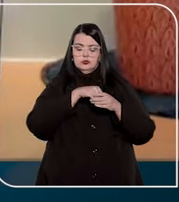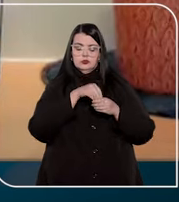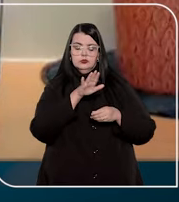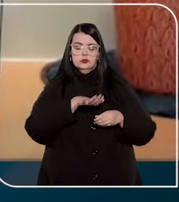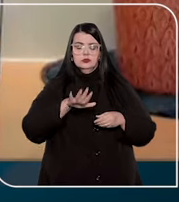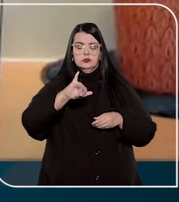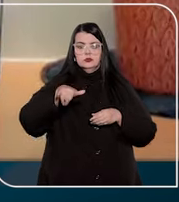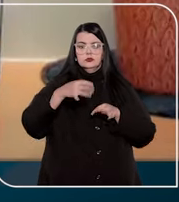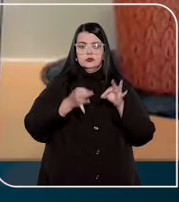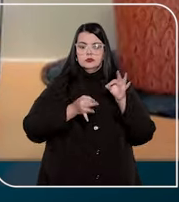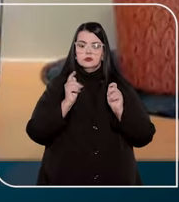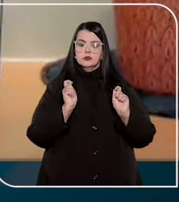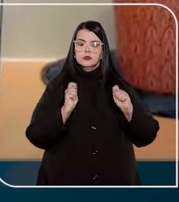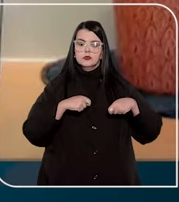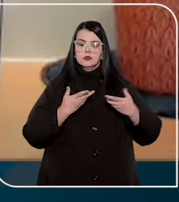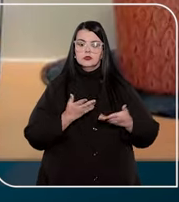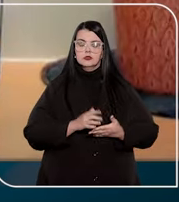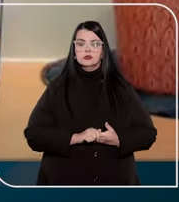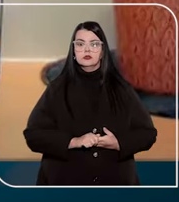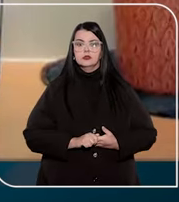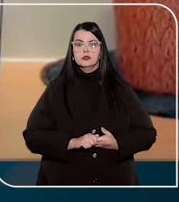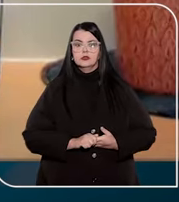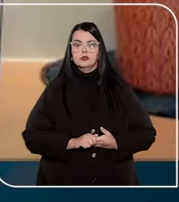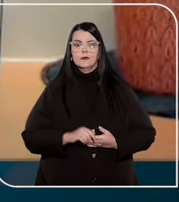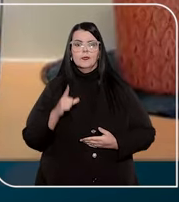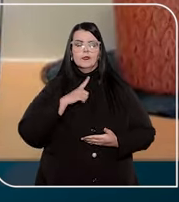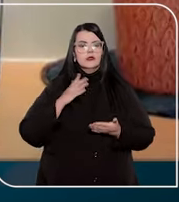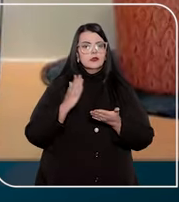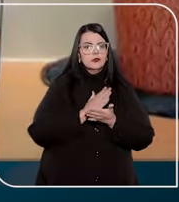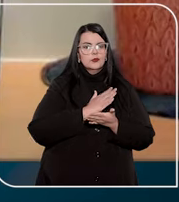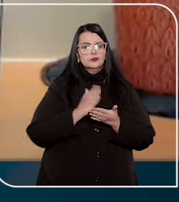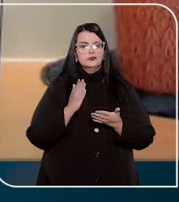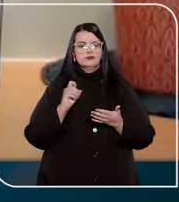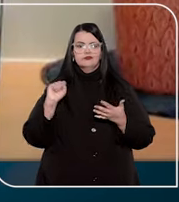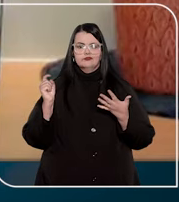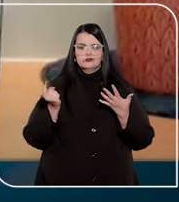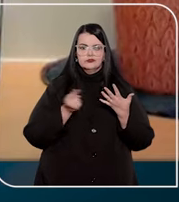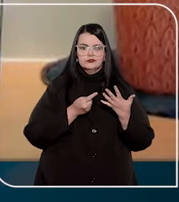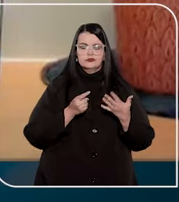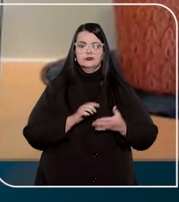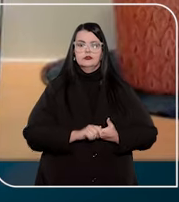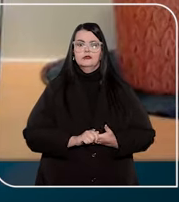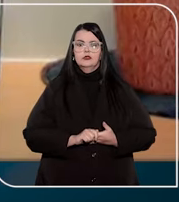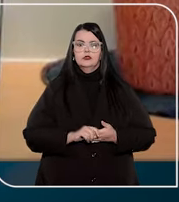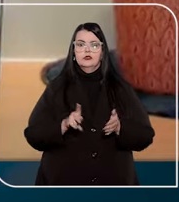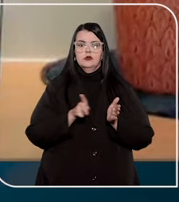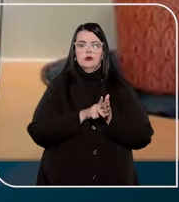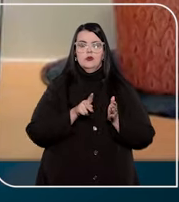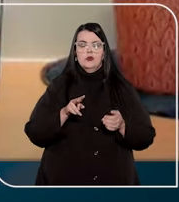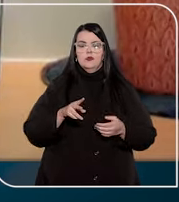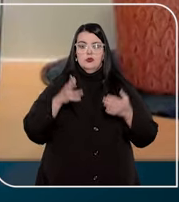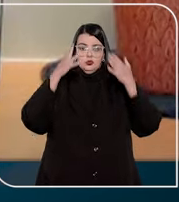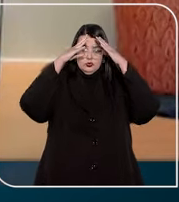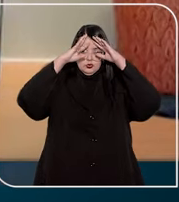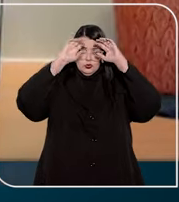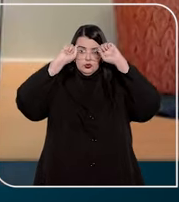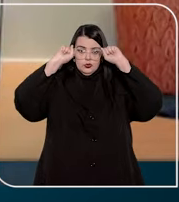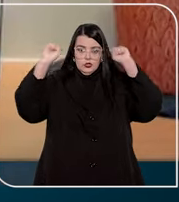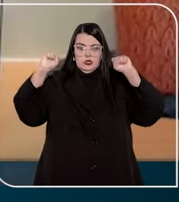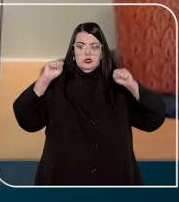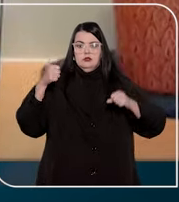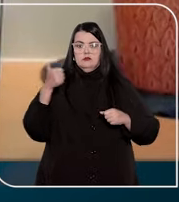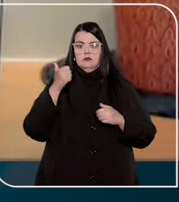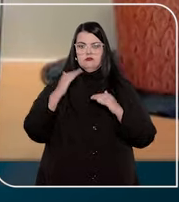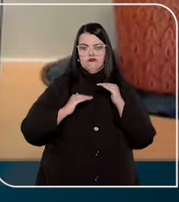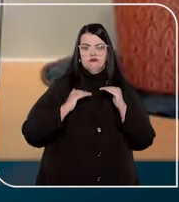a possibilidade da ajuizamento de ação, normalmente em primeira instância, a ação vai ser apreciada por um juiz de primeiro grau,